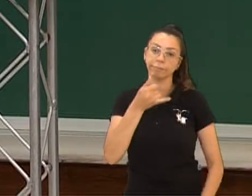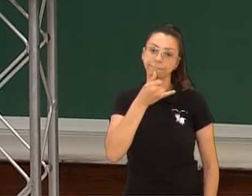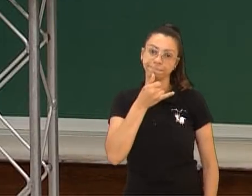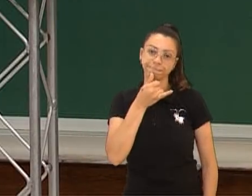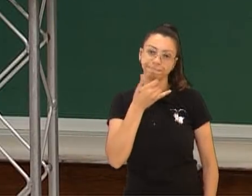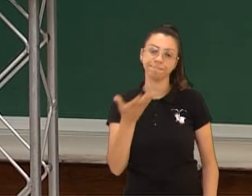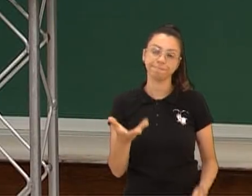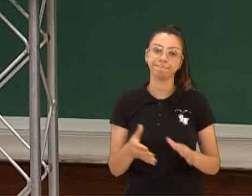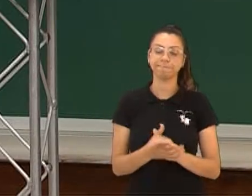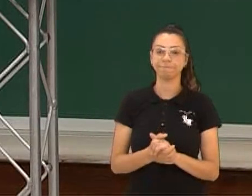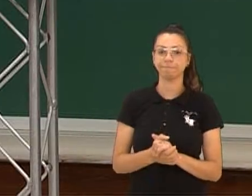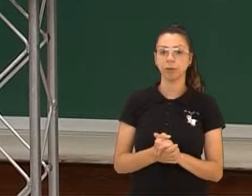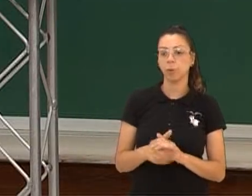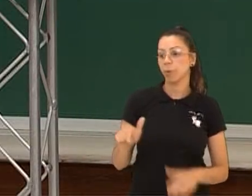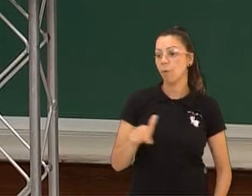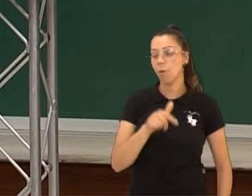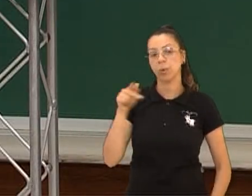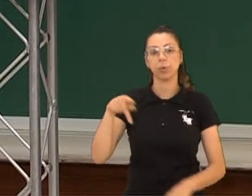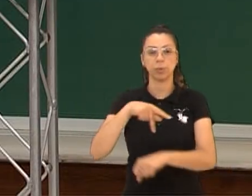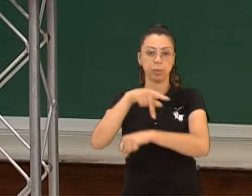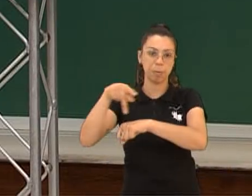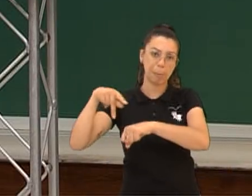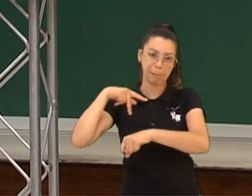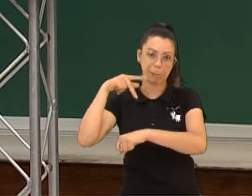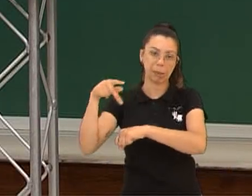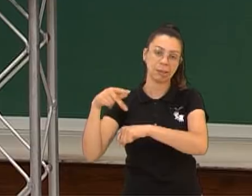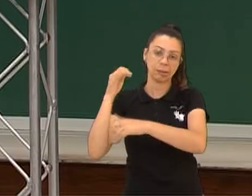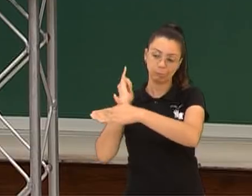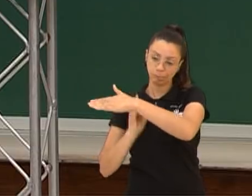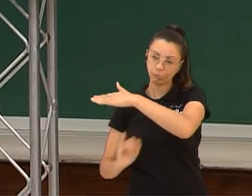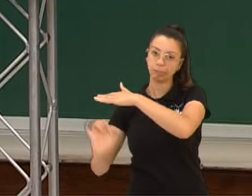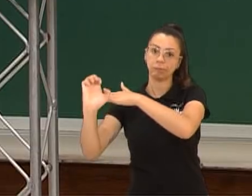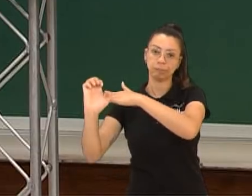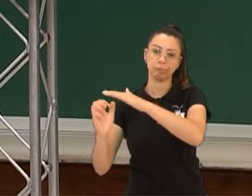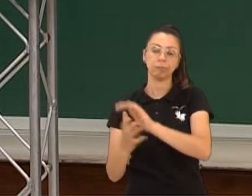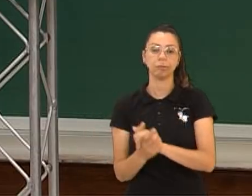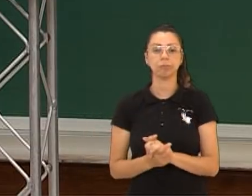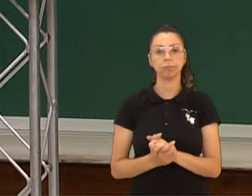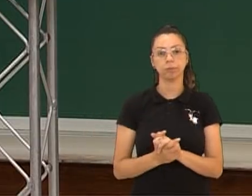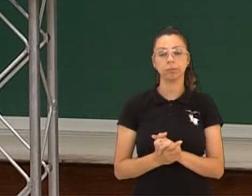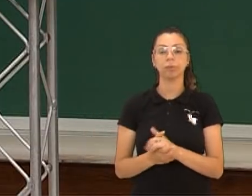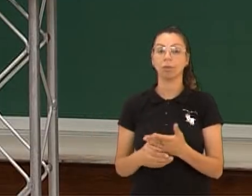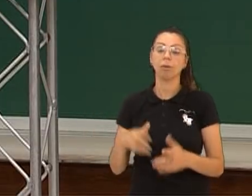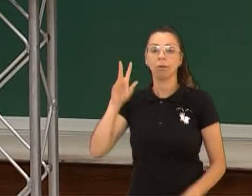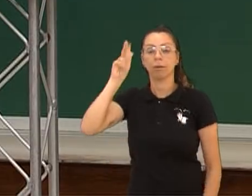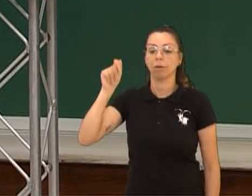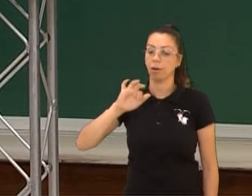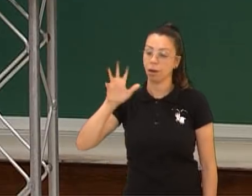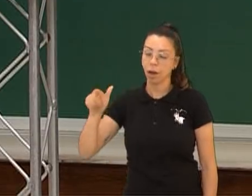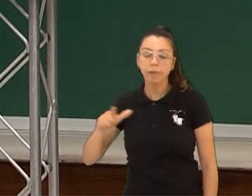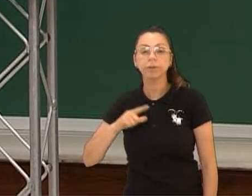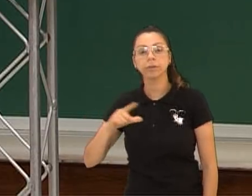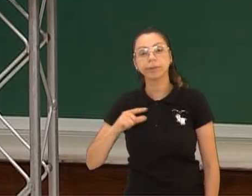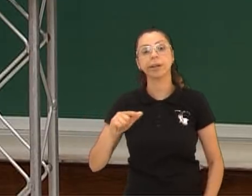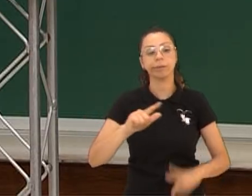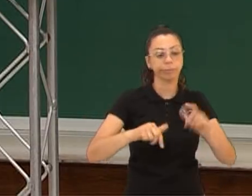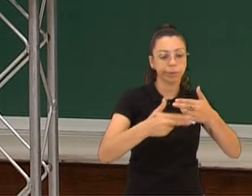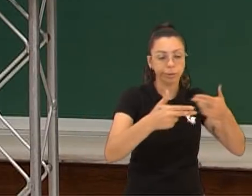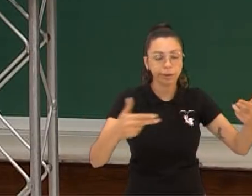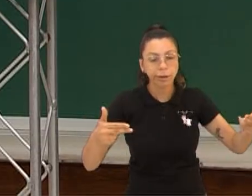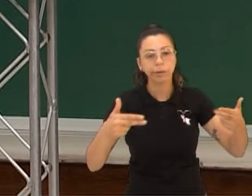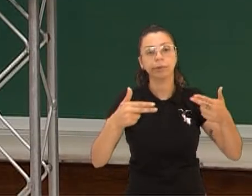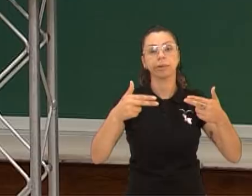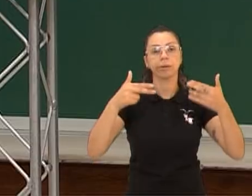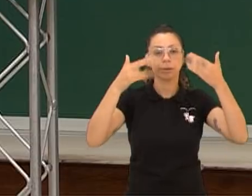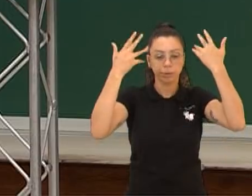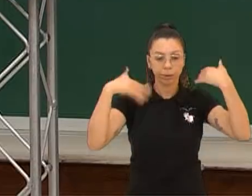destinada e escoada para o mercado externo. Então, a África fornece muita matéria-prima para outros países,